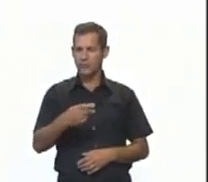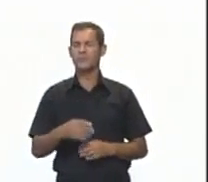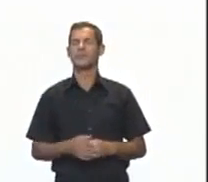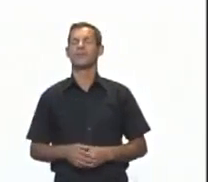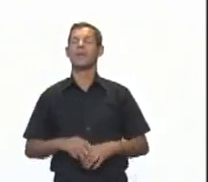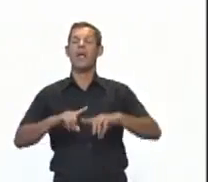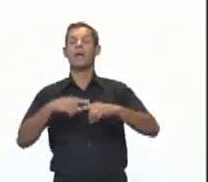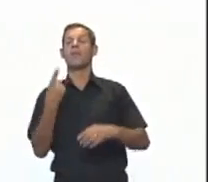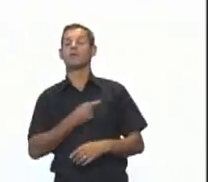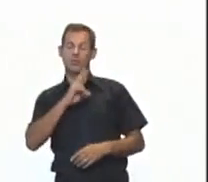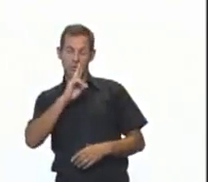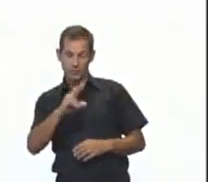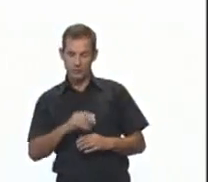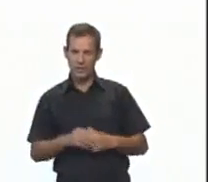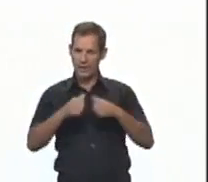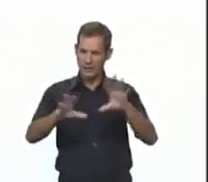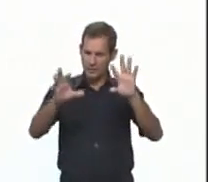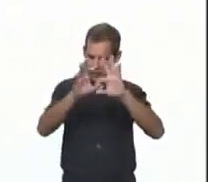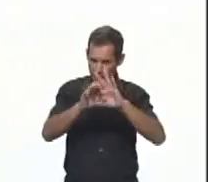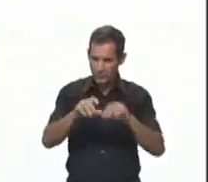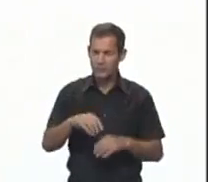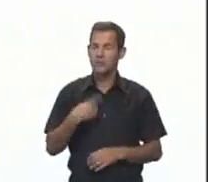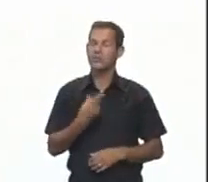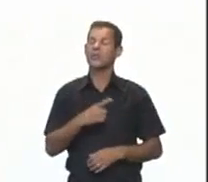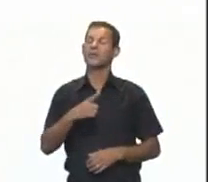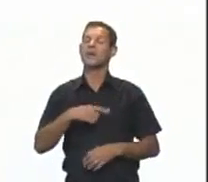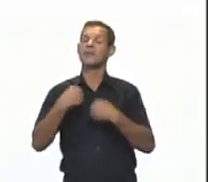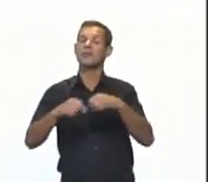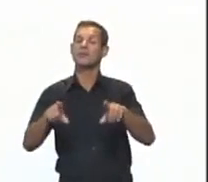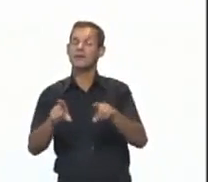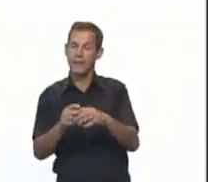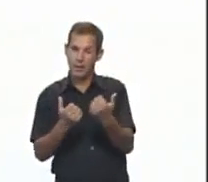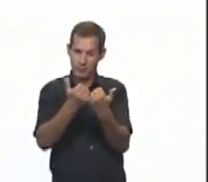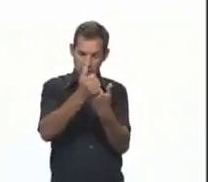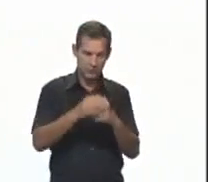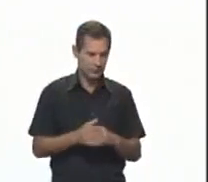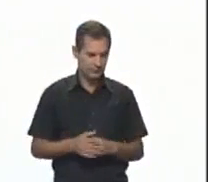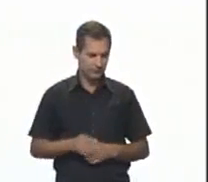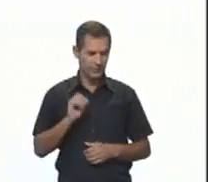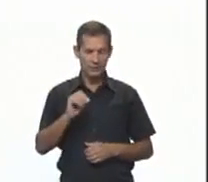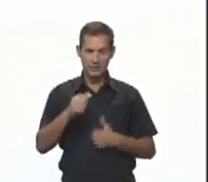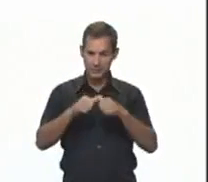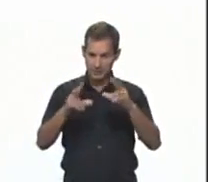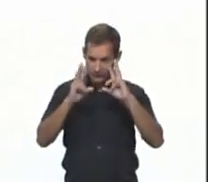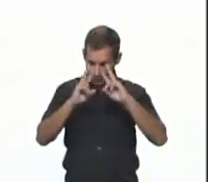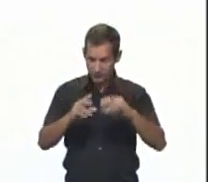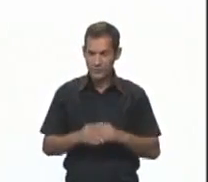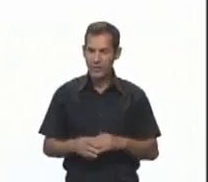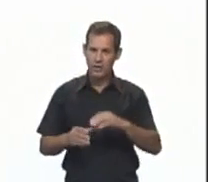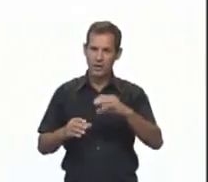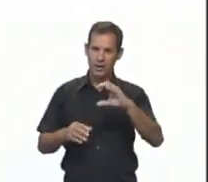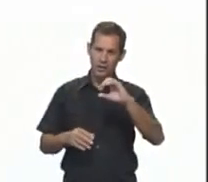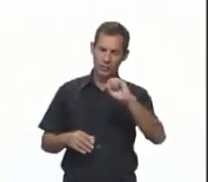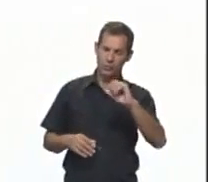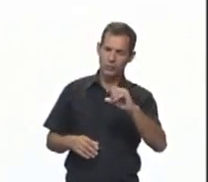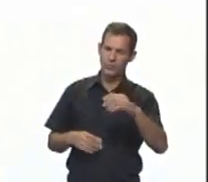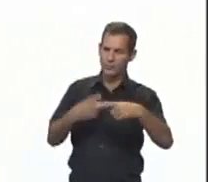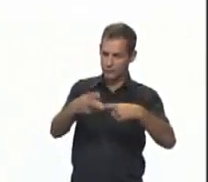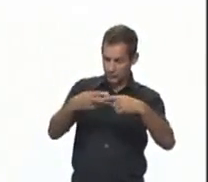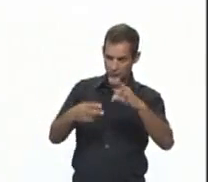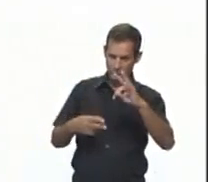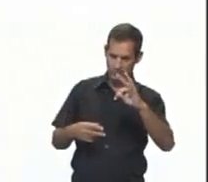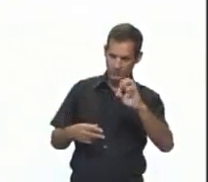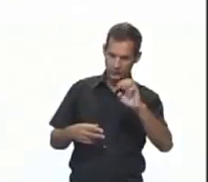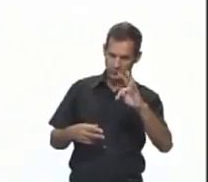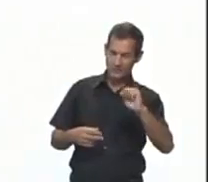integral. Mas para a gente resolver essa integral, nós vamos precisar de uma substituição, que é essa daqui. Cosseno ao quadrado de θ